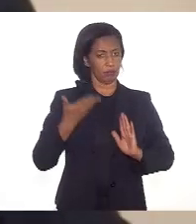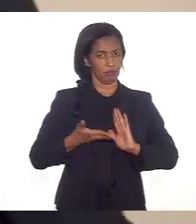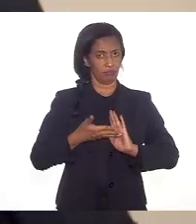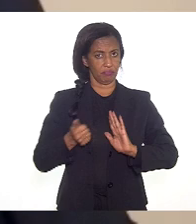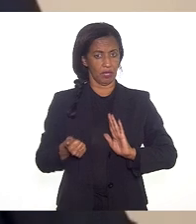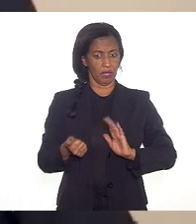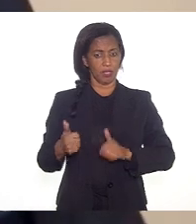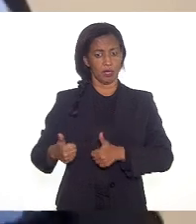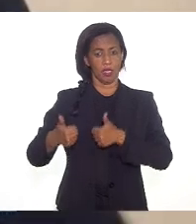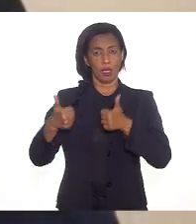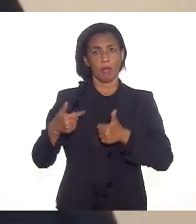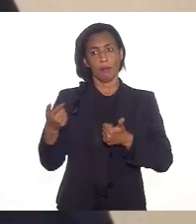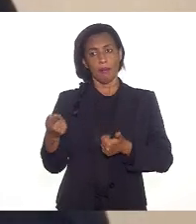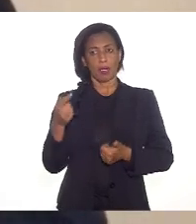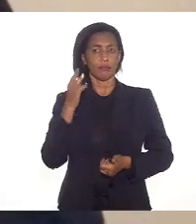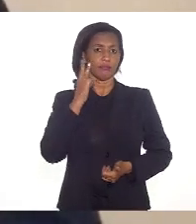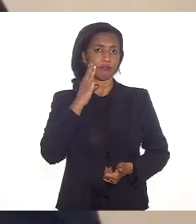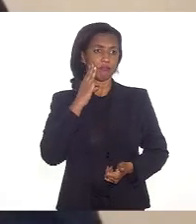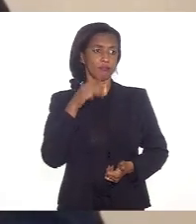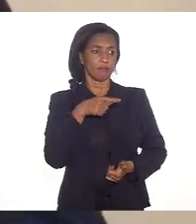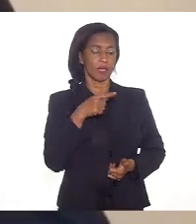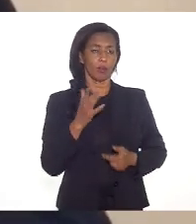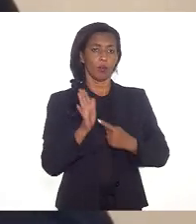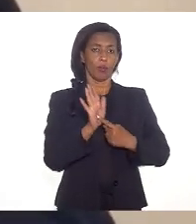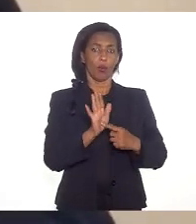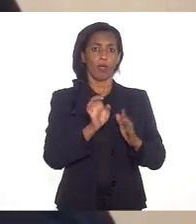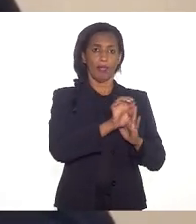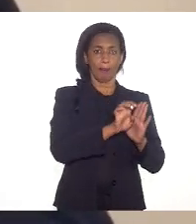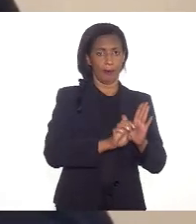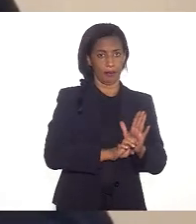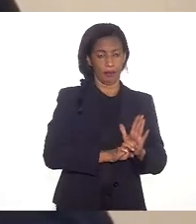deputado Valdec apresentou emendas.